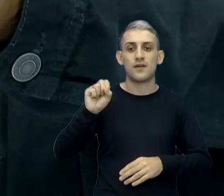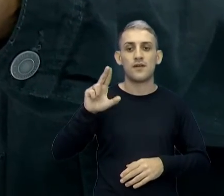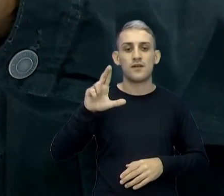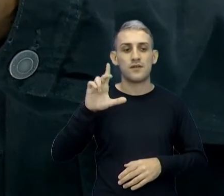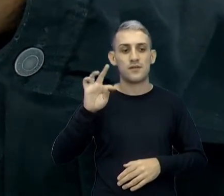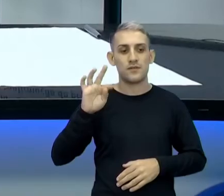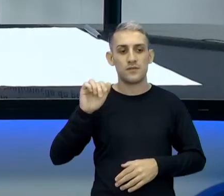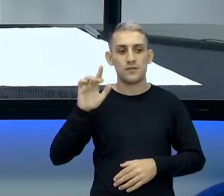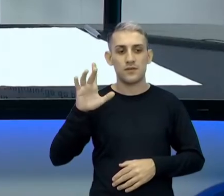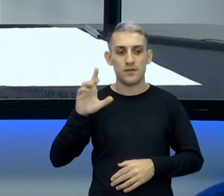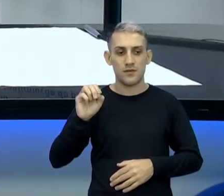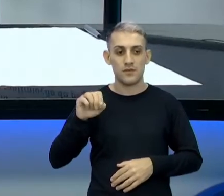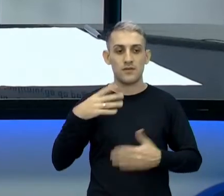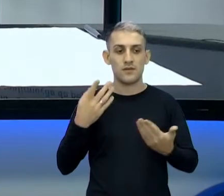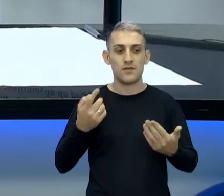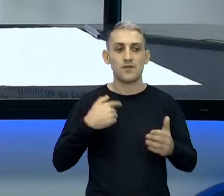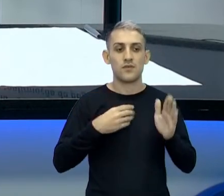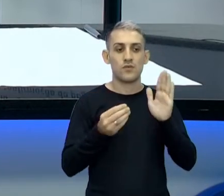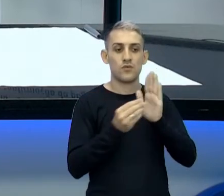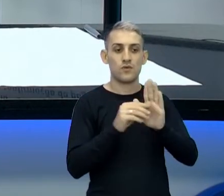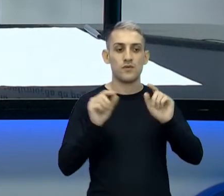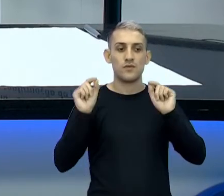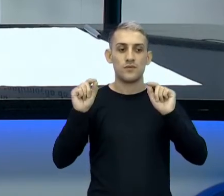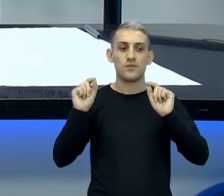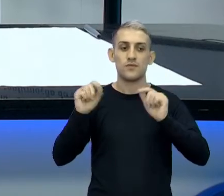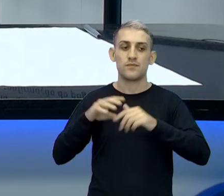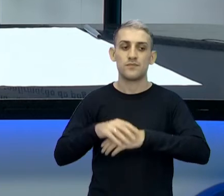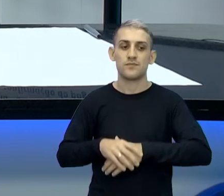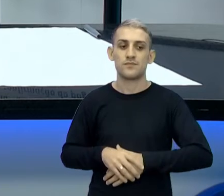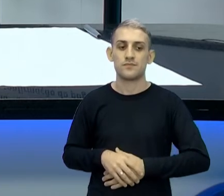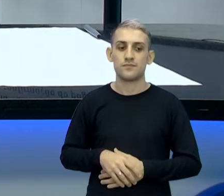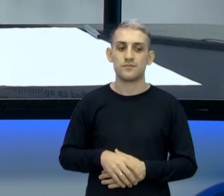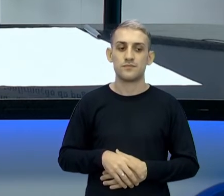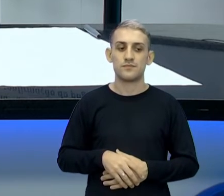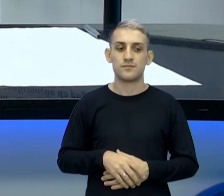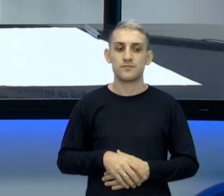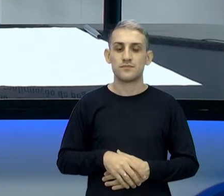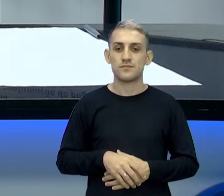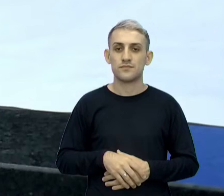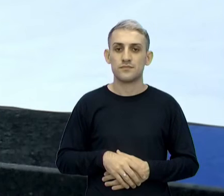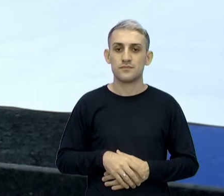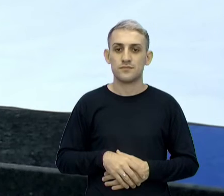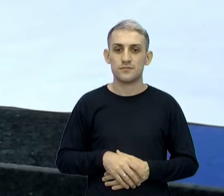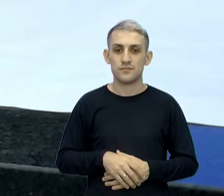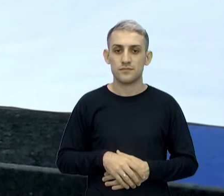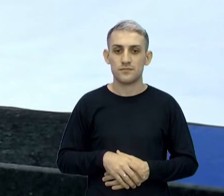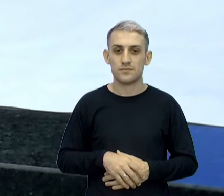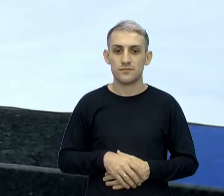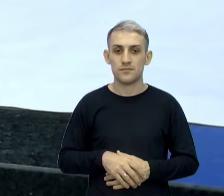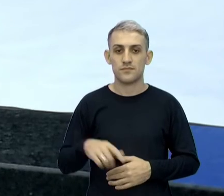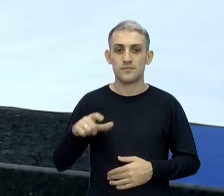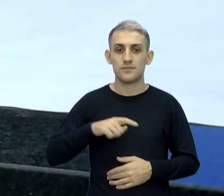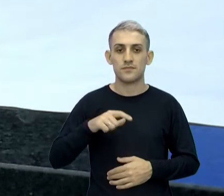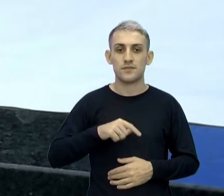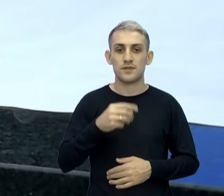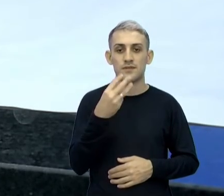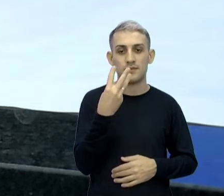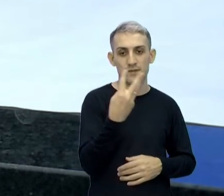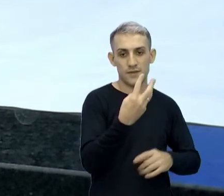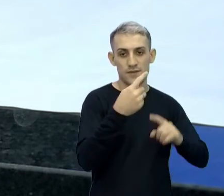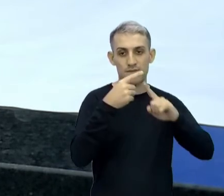mim. Então eu vou colocar aqui, ó. Deixa eu ver como é que vai ficar. Olha lá. 3